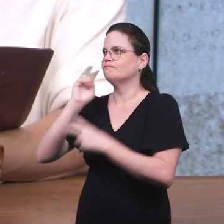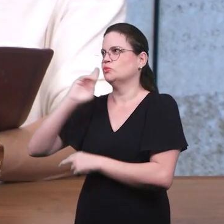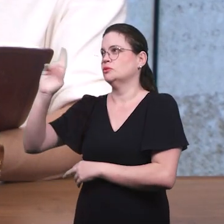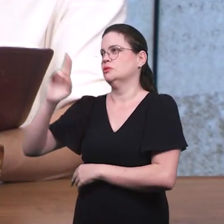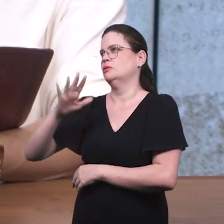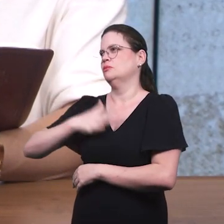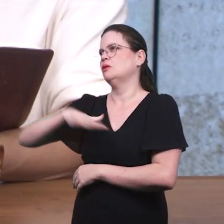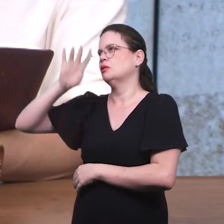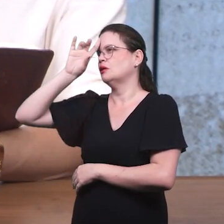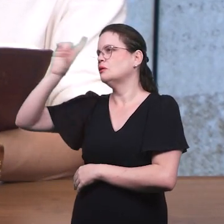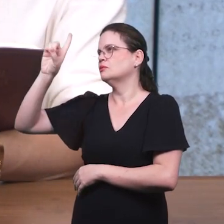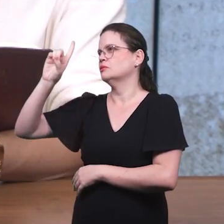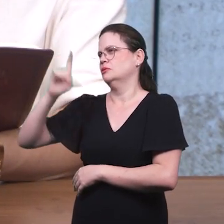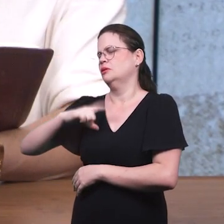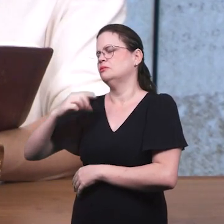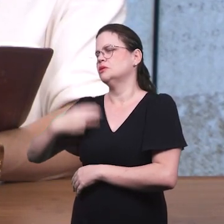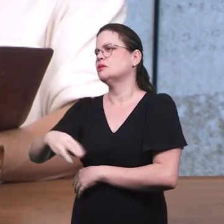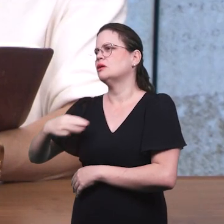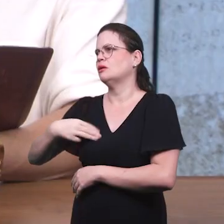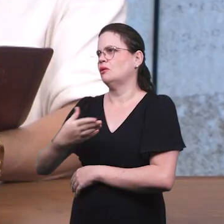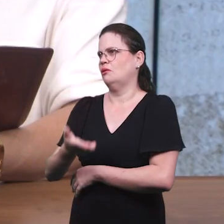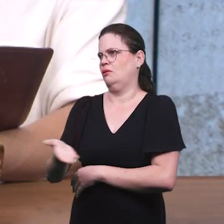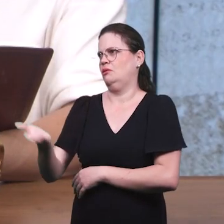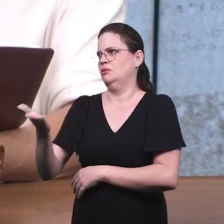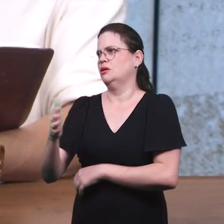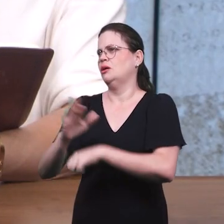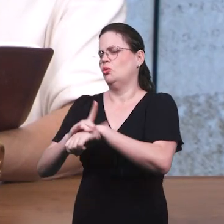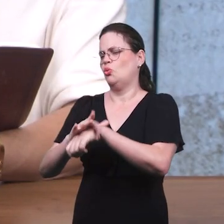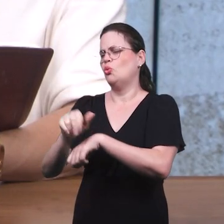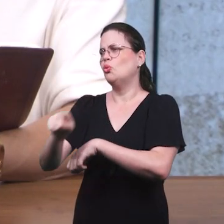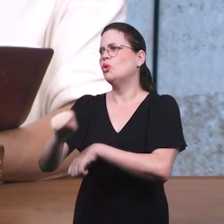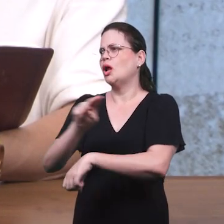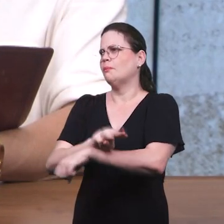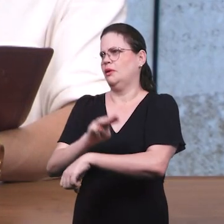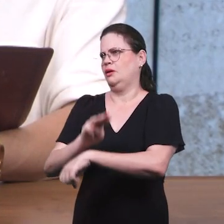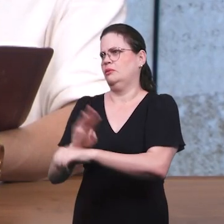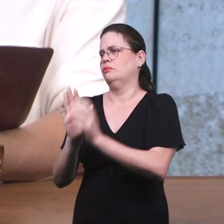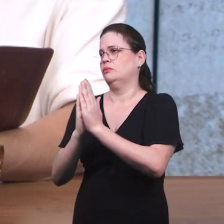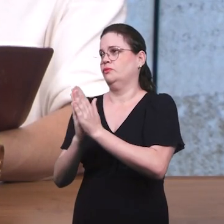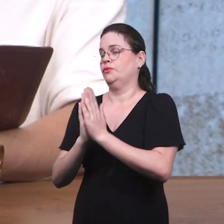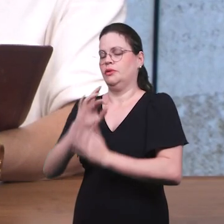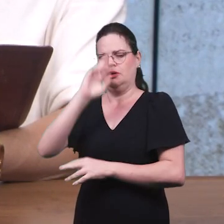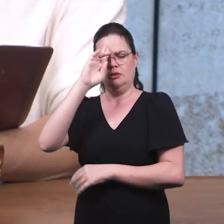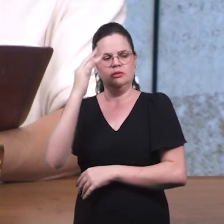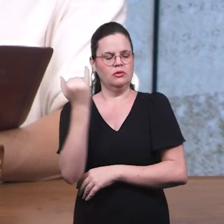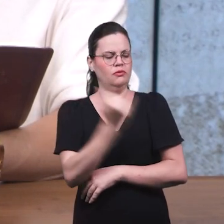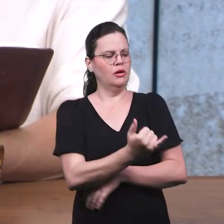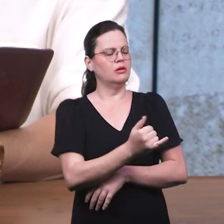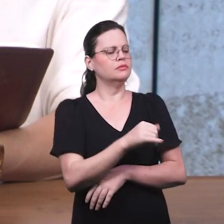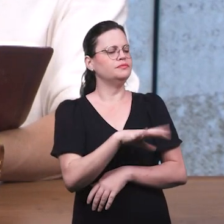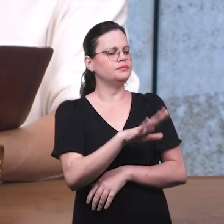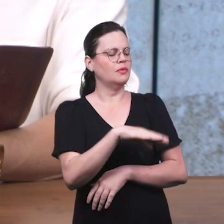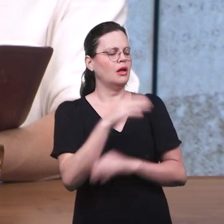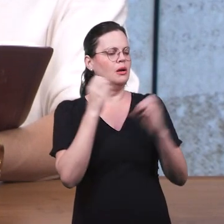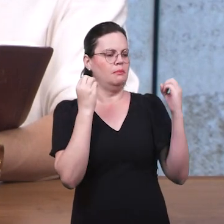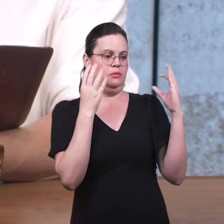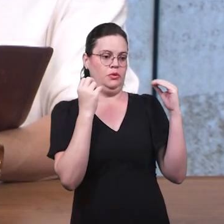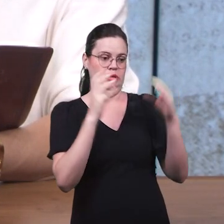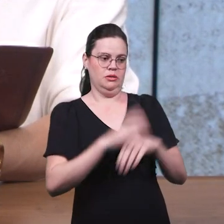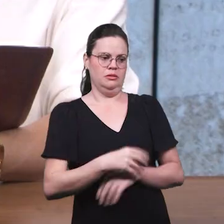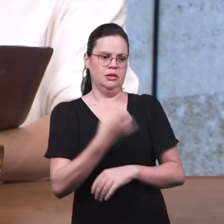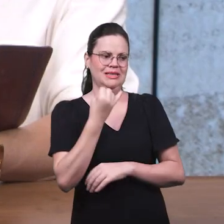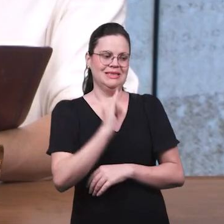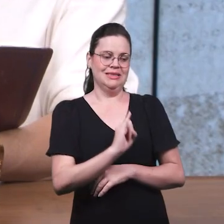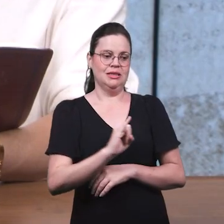ó Deus, rogo-te que a cures. E disse o Senhor a Moisés: se seu